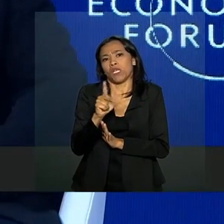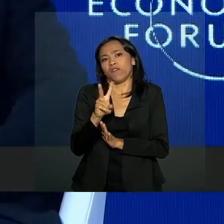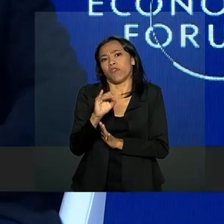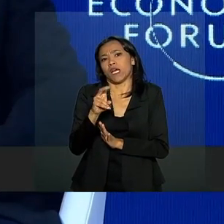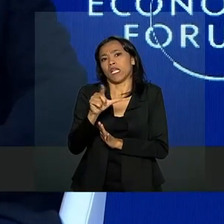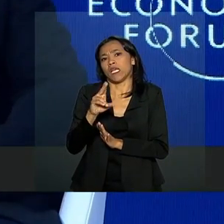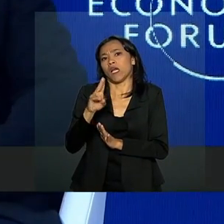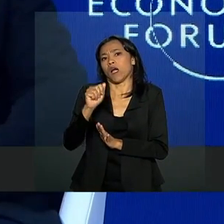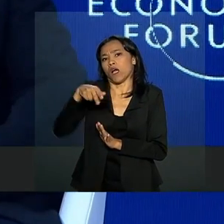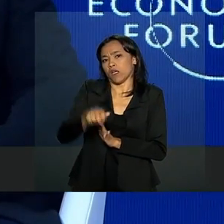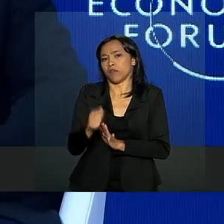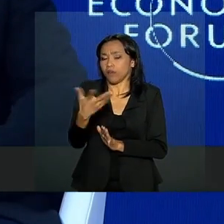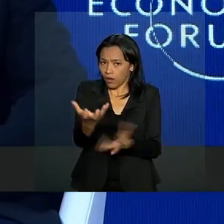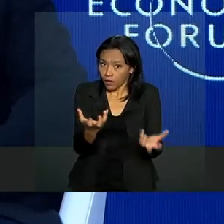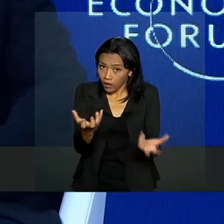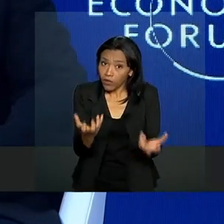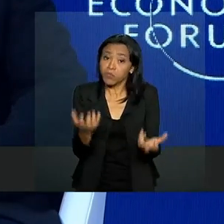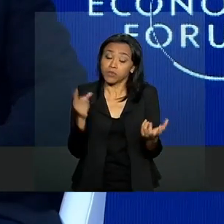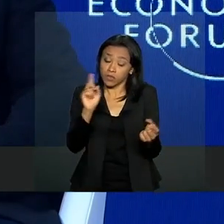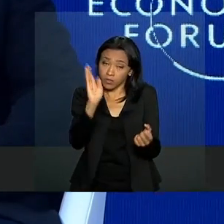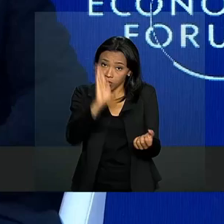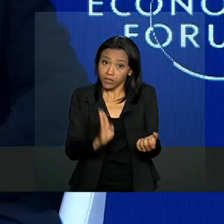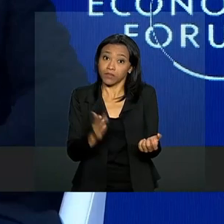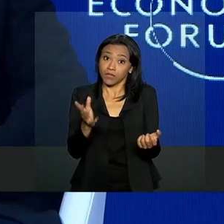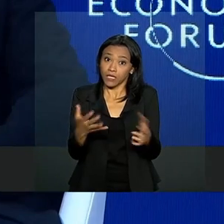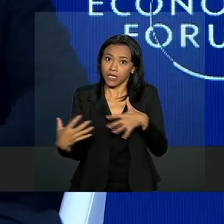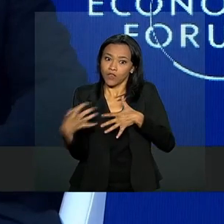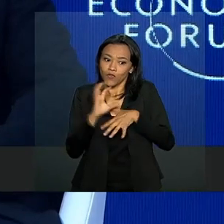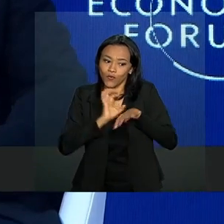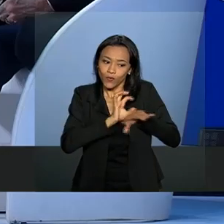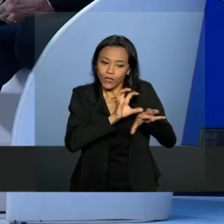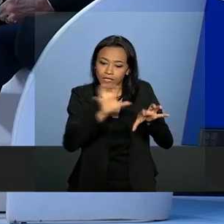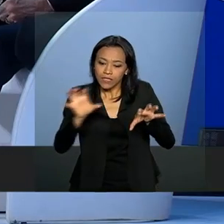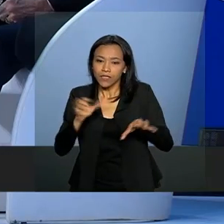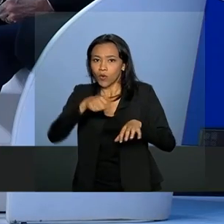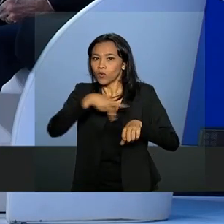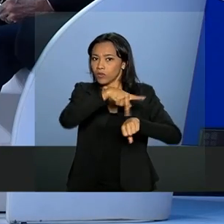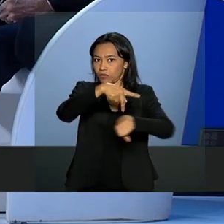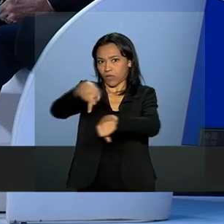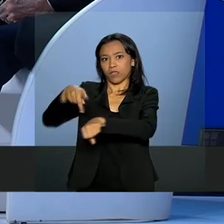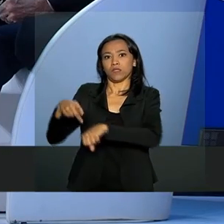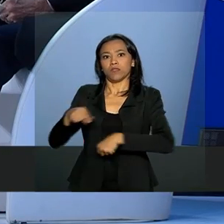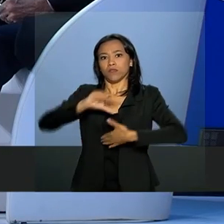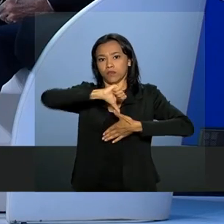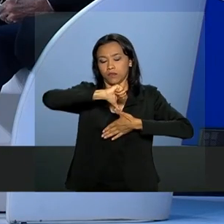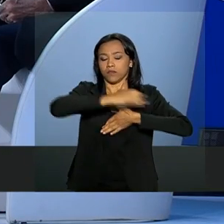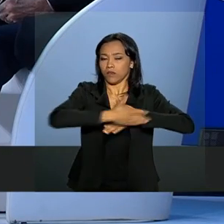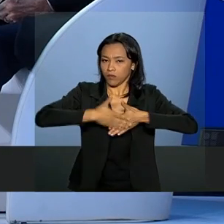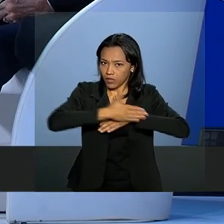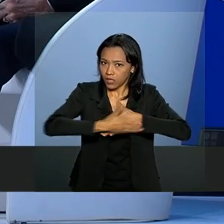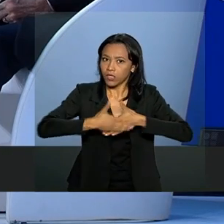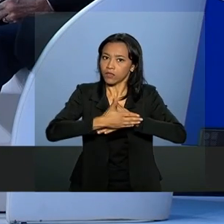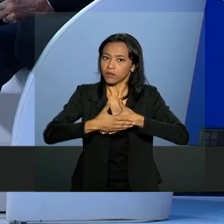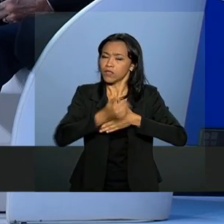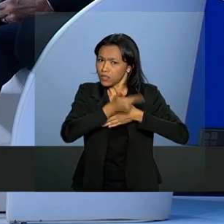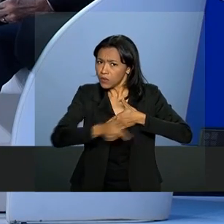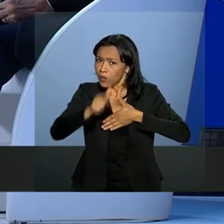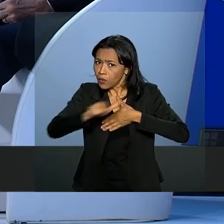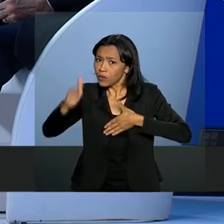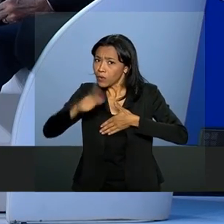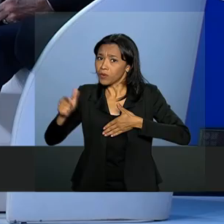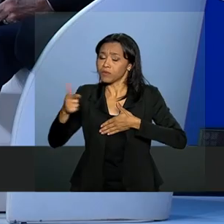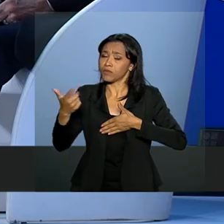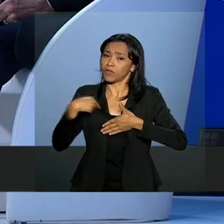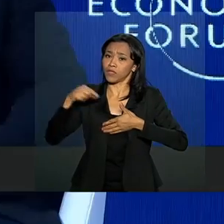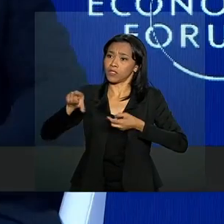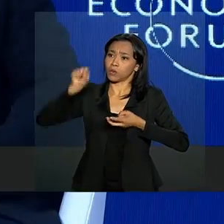da América do Sul vem contagiando estes países. E mais gente, né, de centro e de centro-direita tem